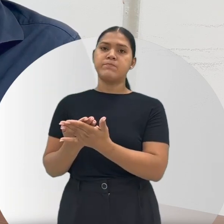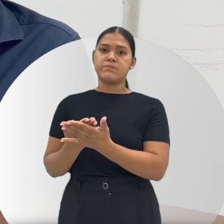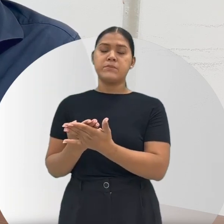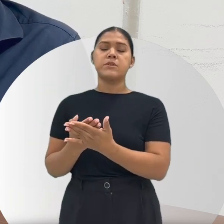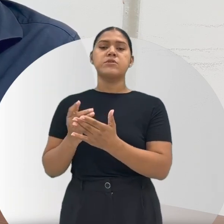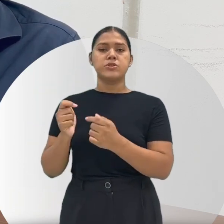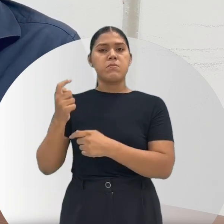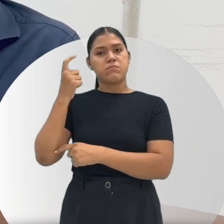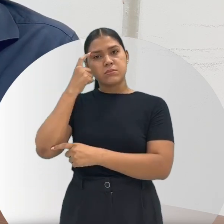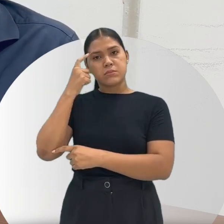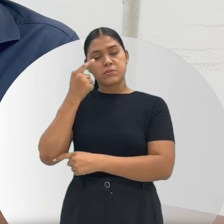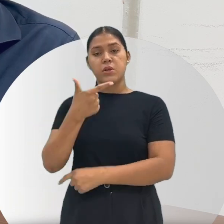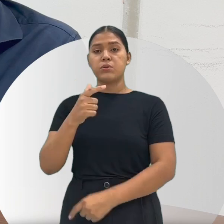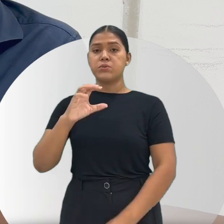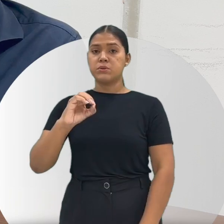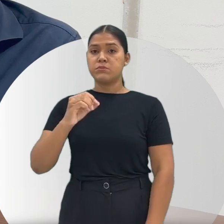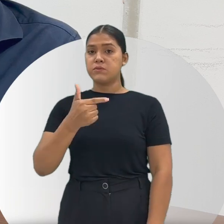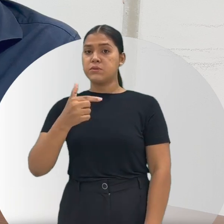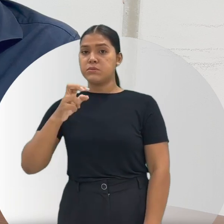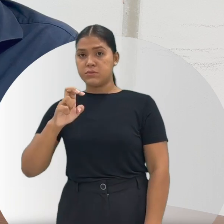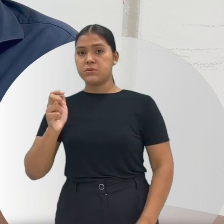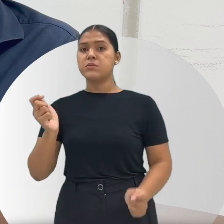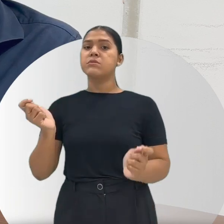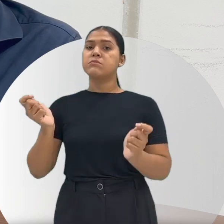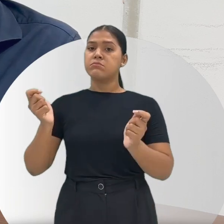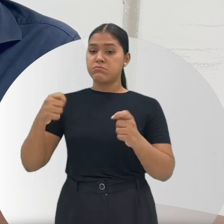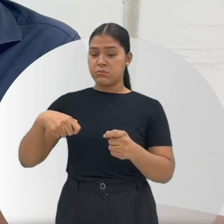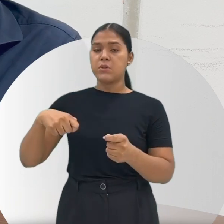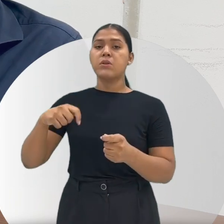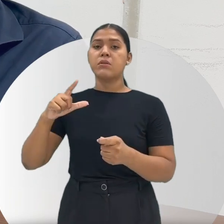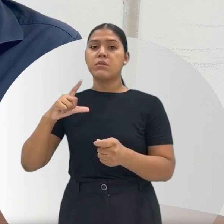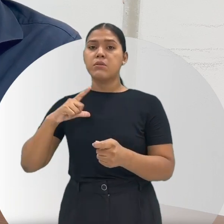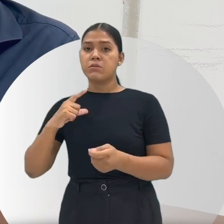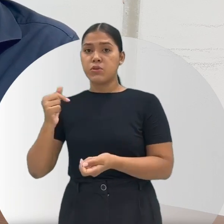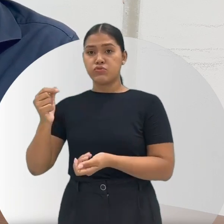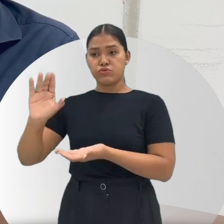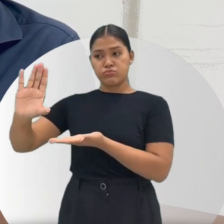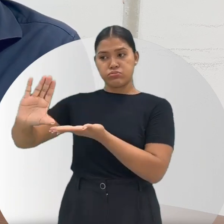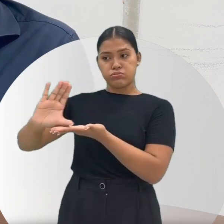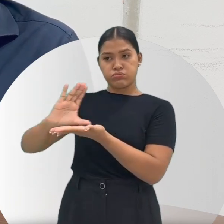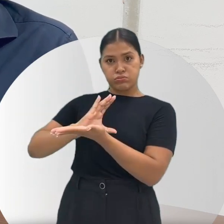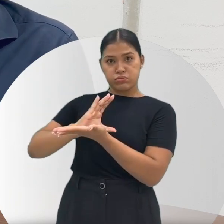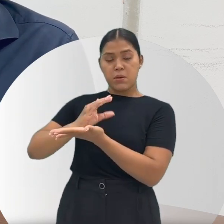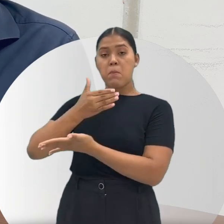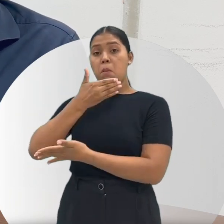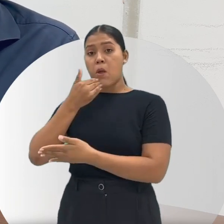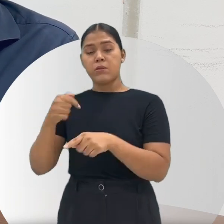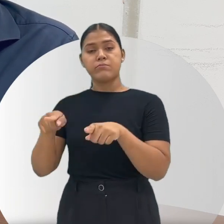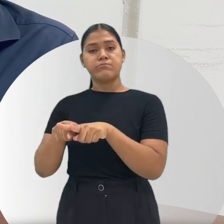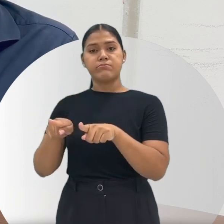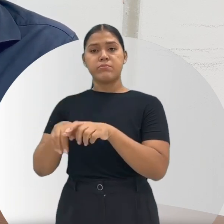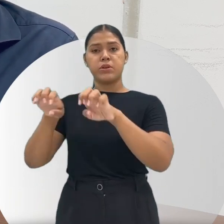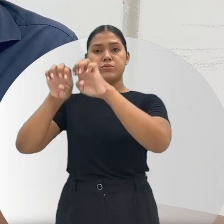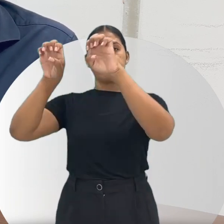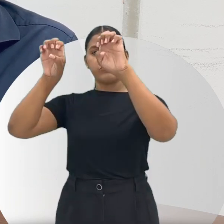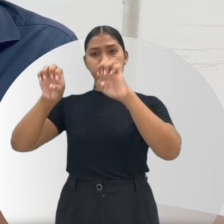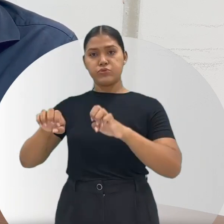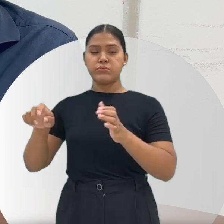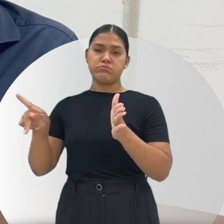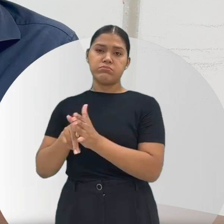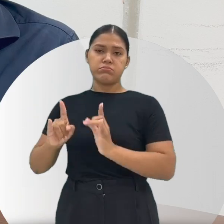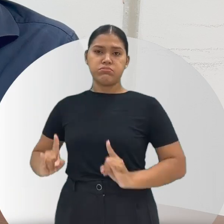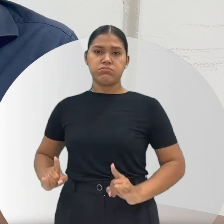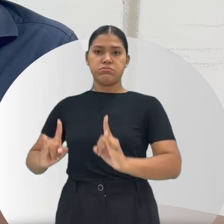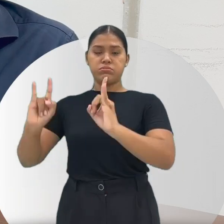2025 teremos um orçamento e uma quantidade de estruturação melhor das nossas instituições para prover uma alimentação adequada para os nossos